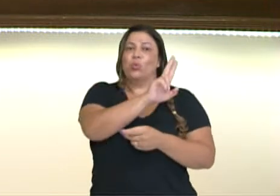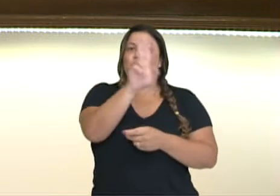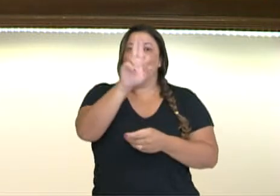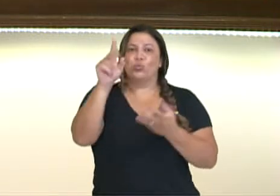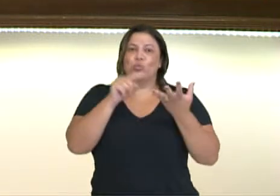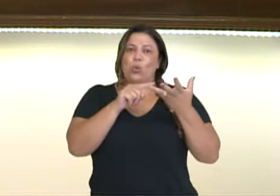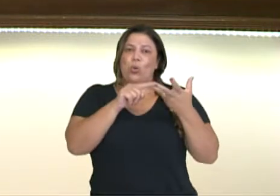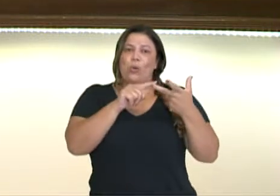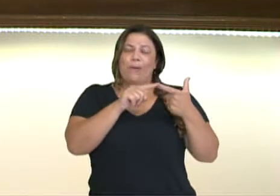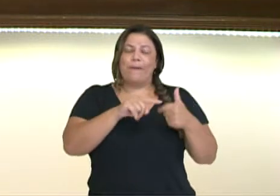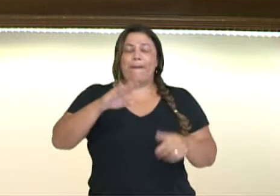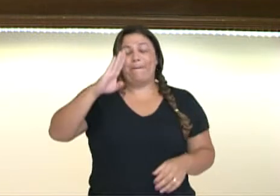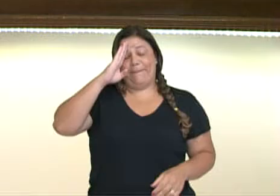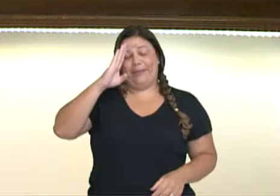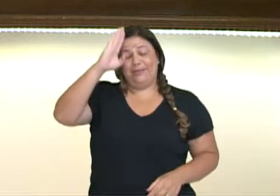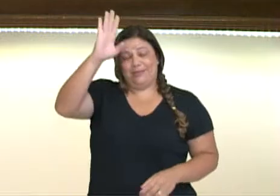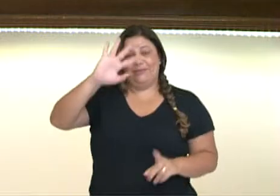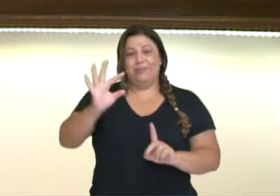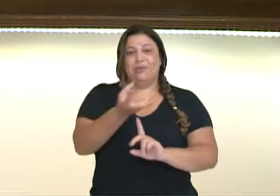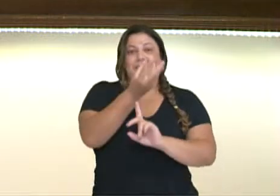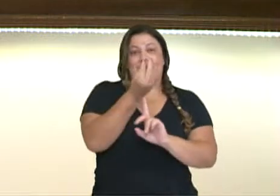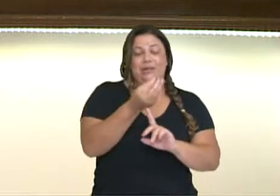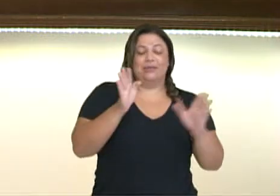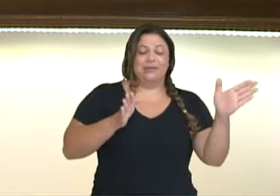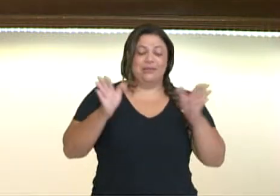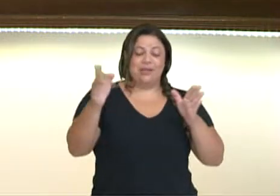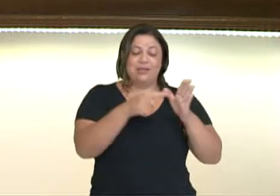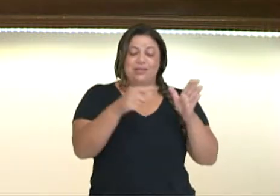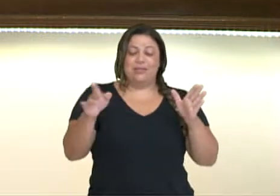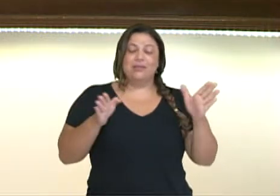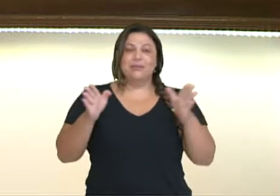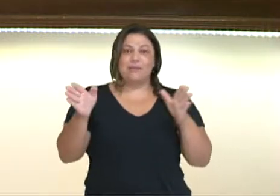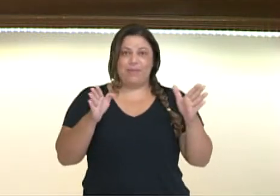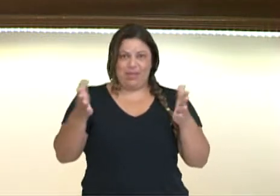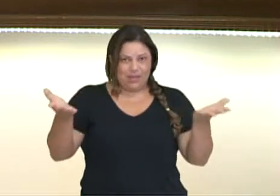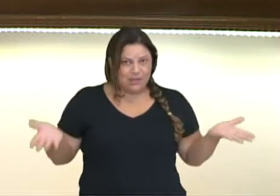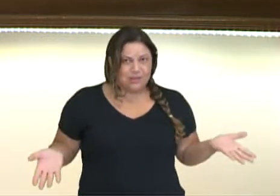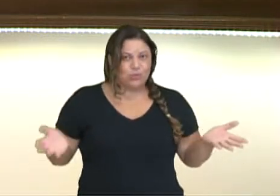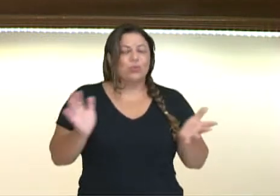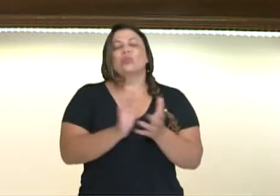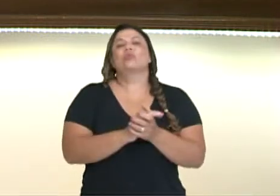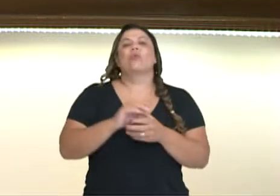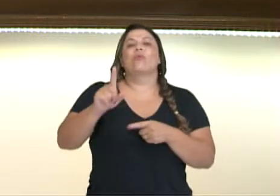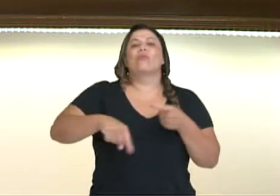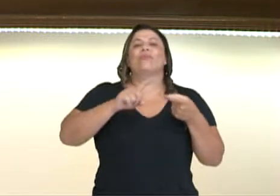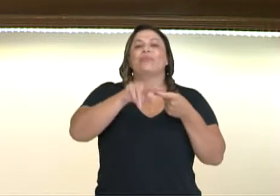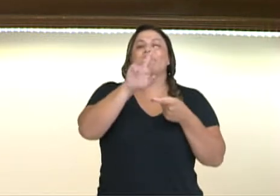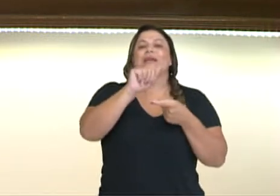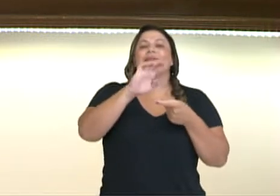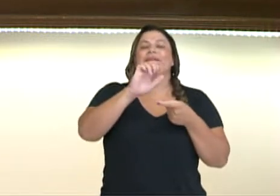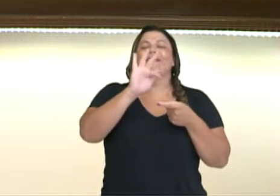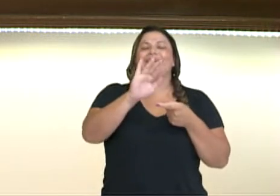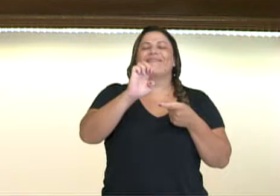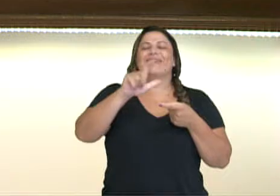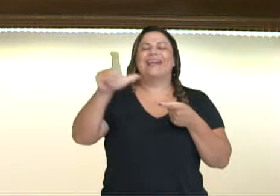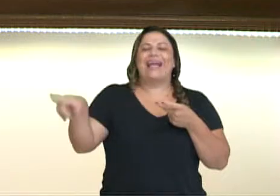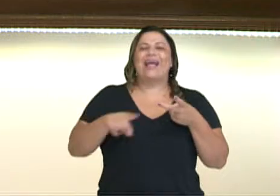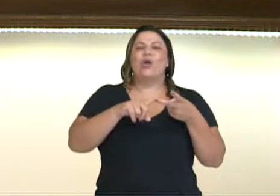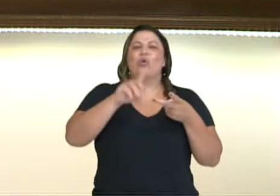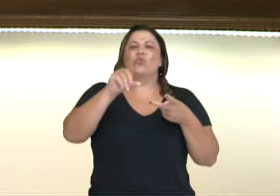principais artistas deste período artístico? Pois é. Vamos lá elencar o nome das tartarugas. Rafael,